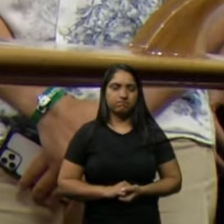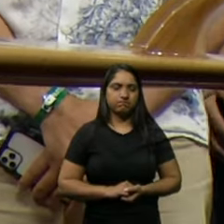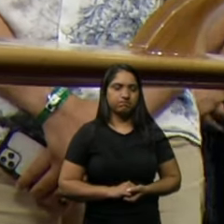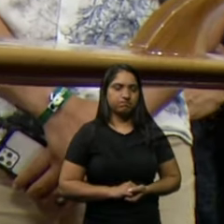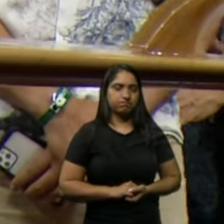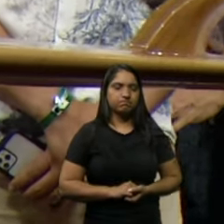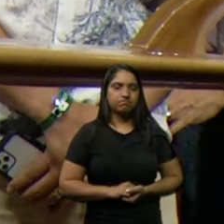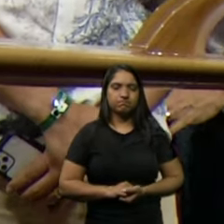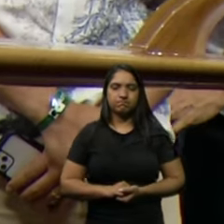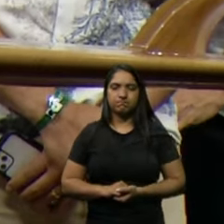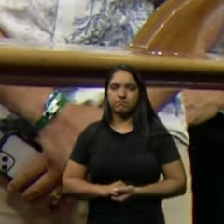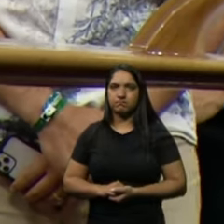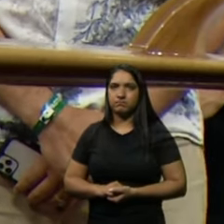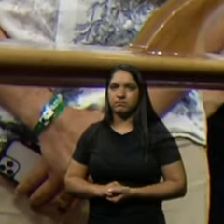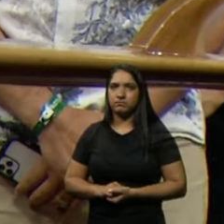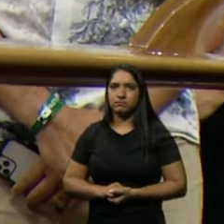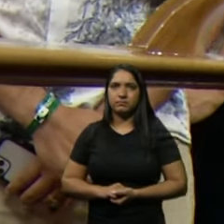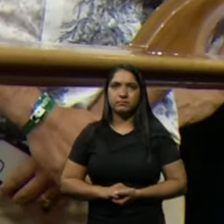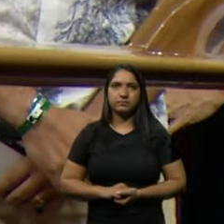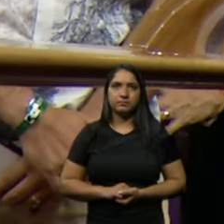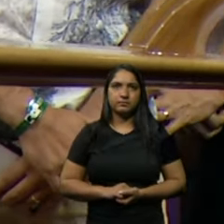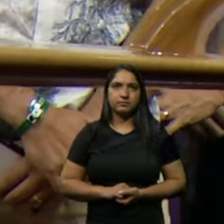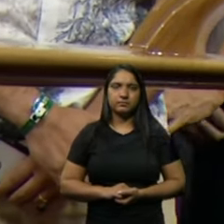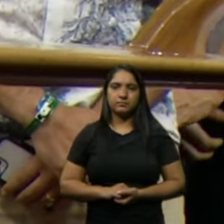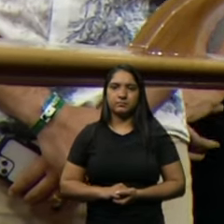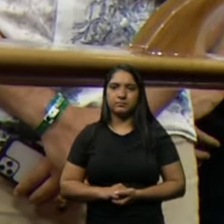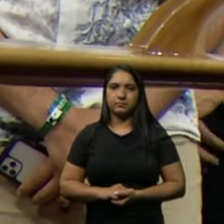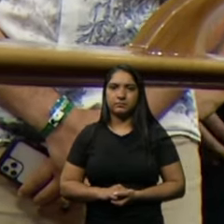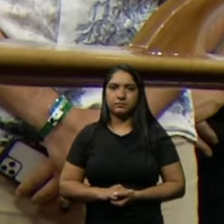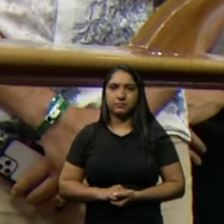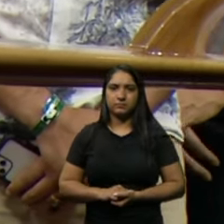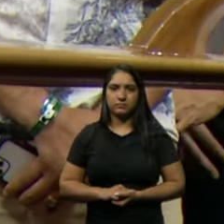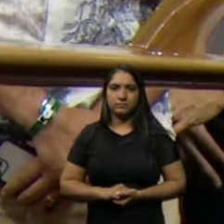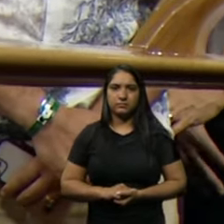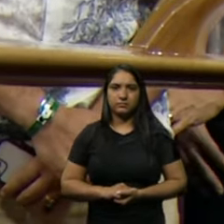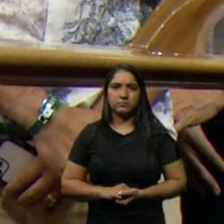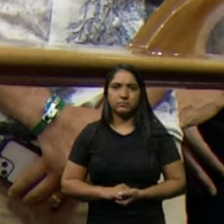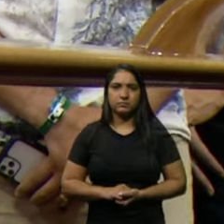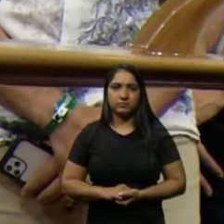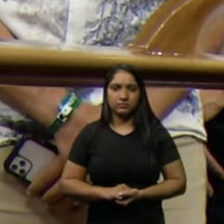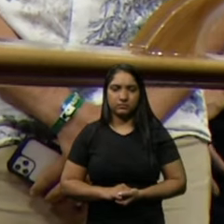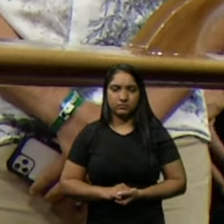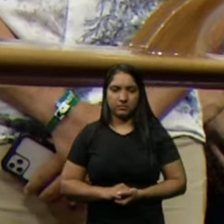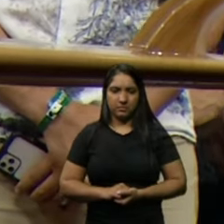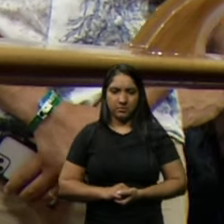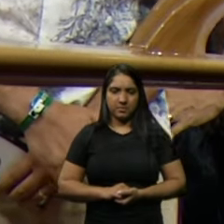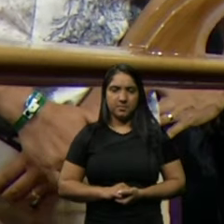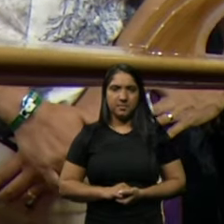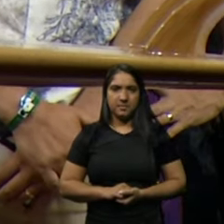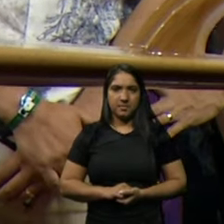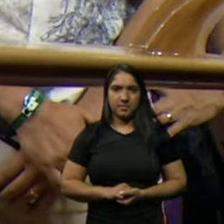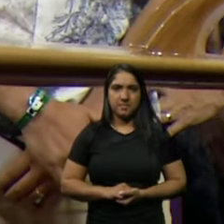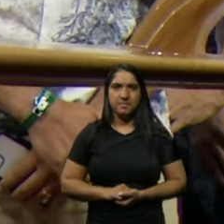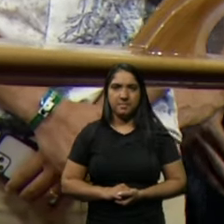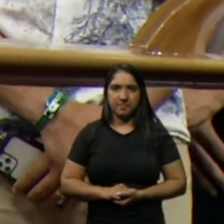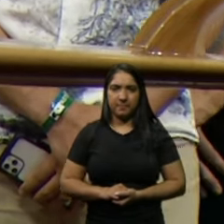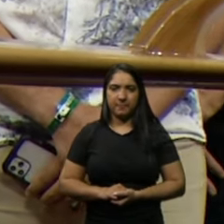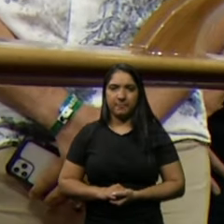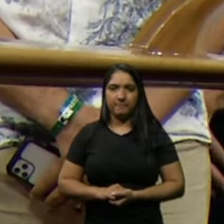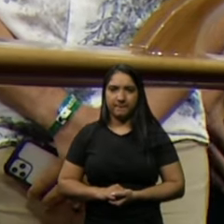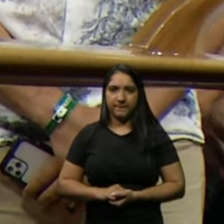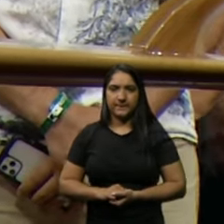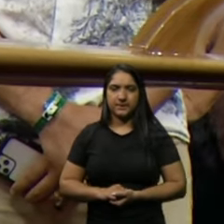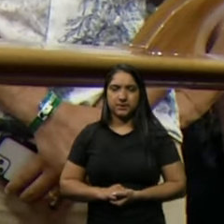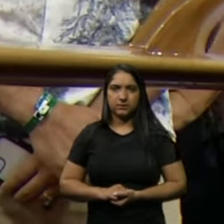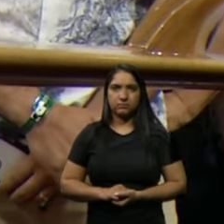to iogurte aguenta o poeta Ary e vai ter Eu colei aqui e tu dentro e